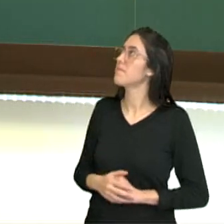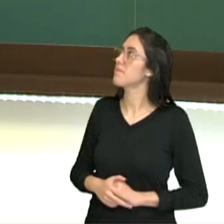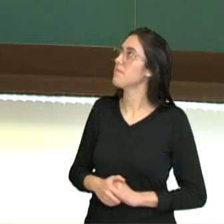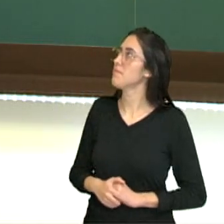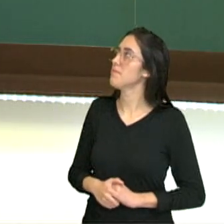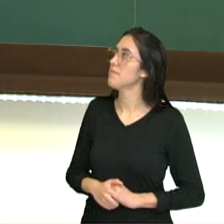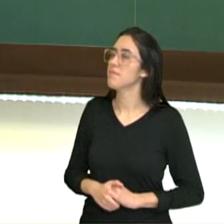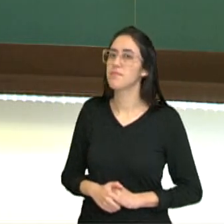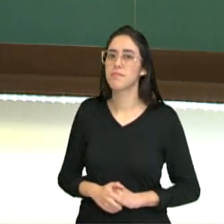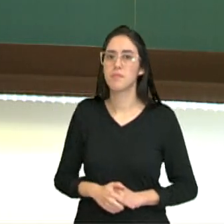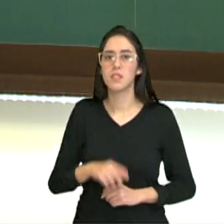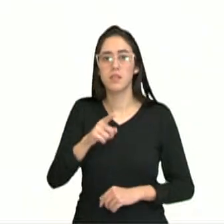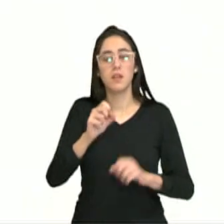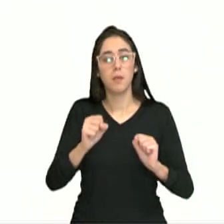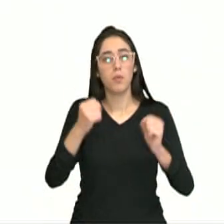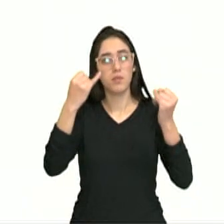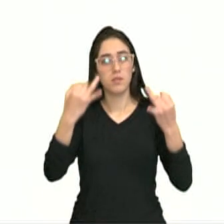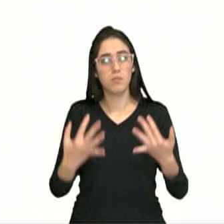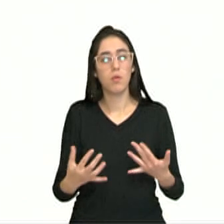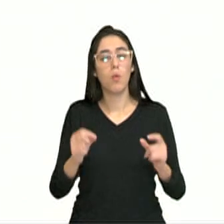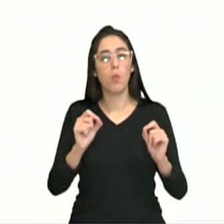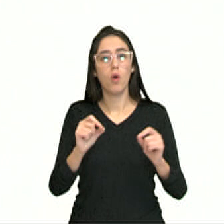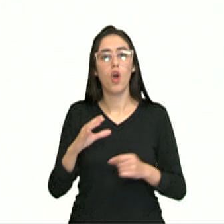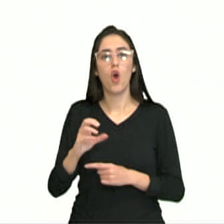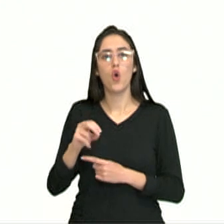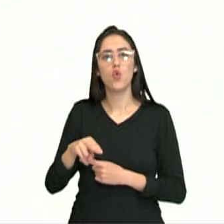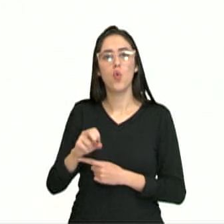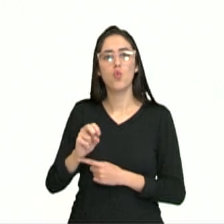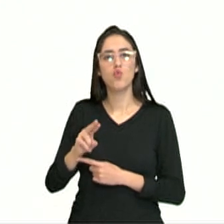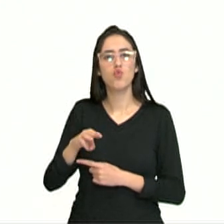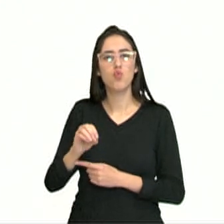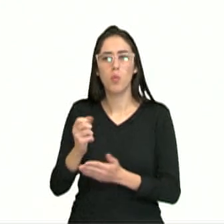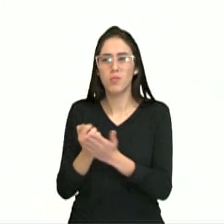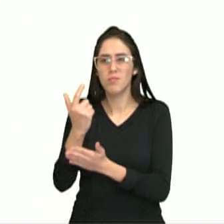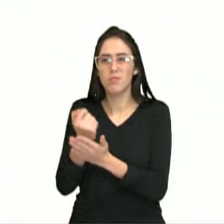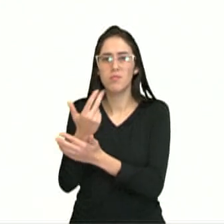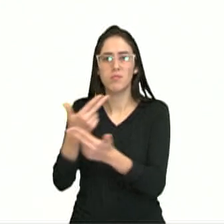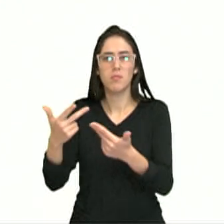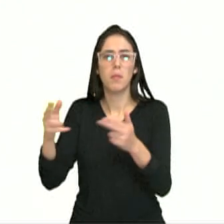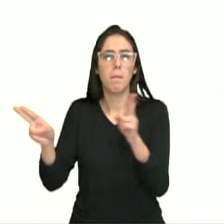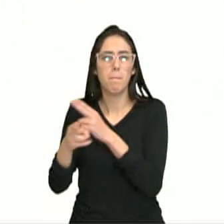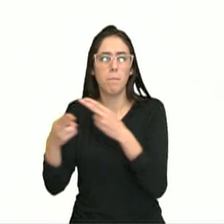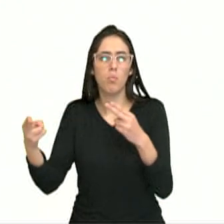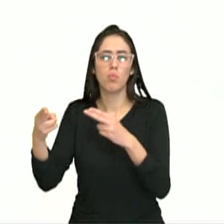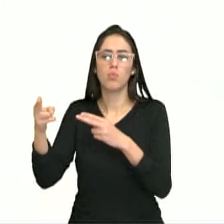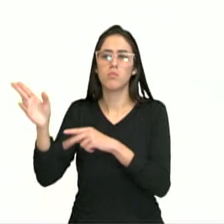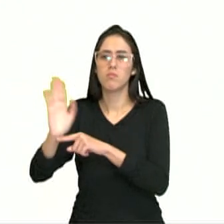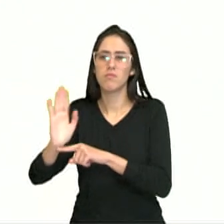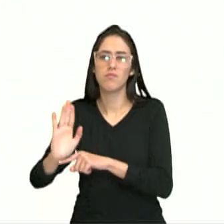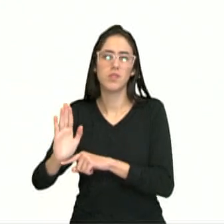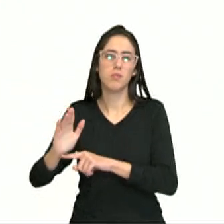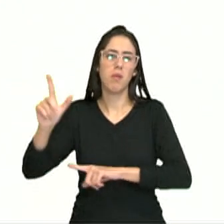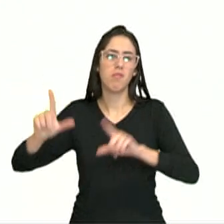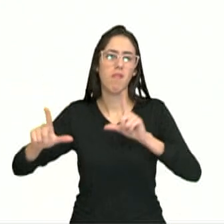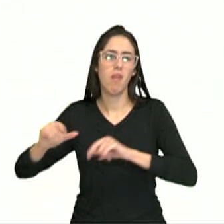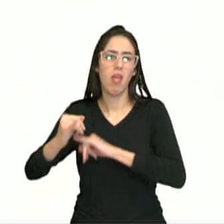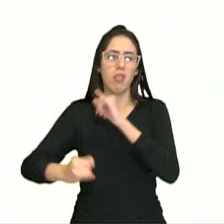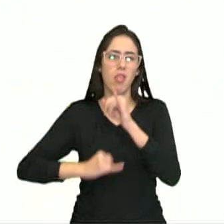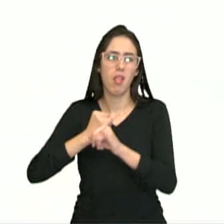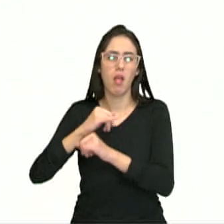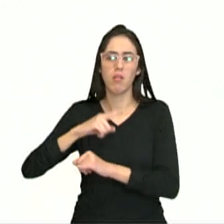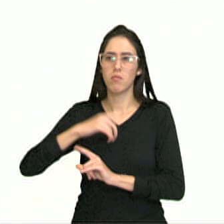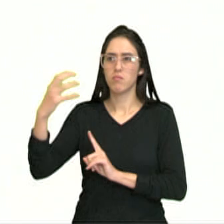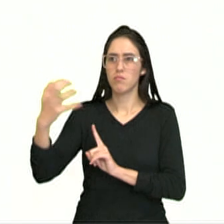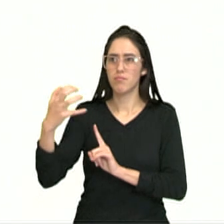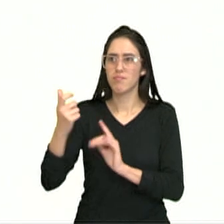Você pode citar o consumo de produtos provenientes da música, do cinema, da TV e da internet, assinalando a influência